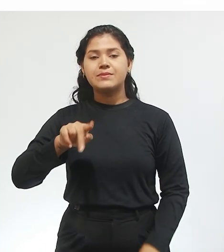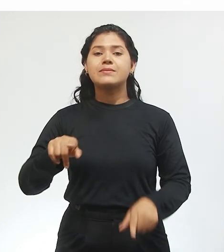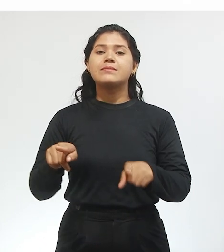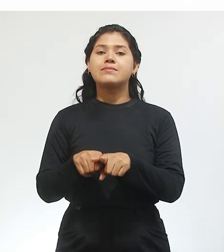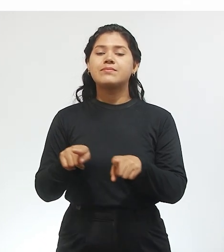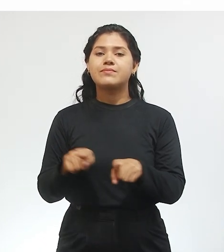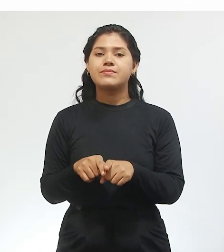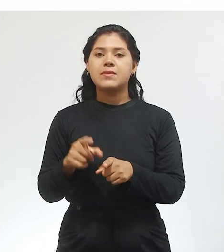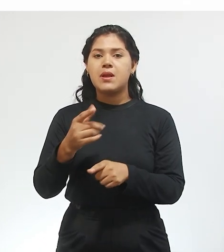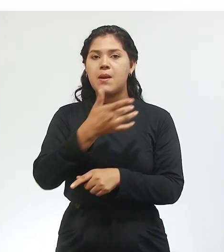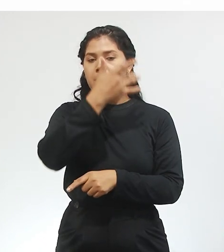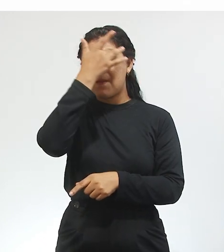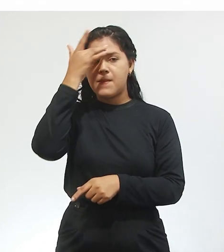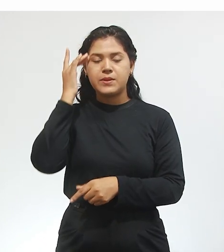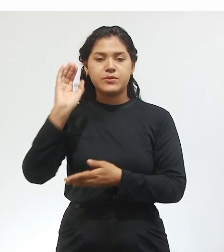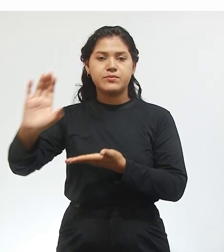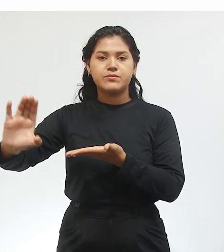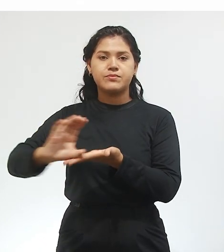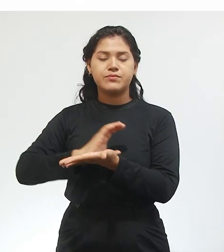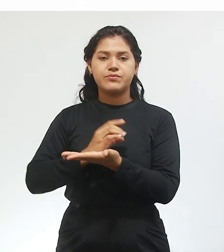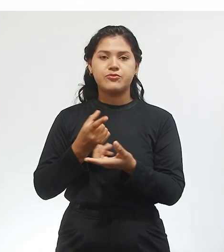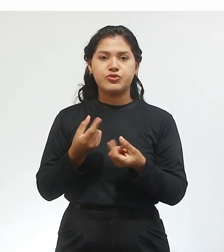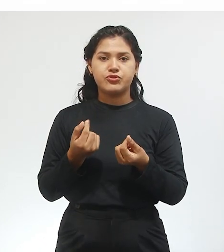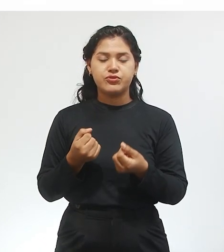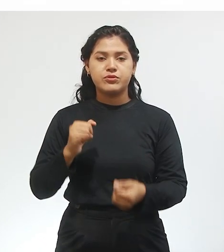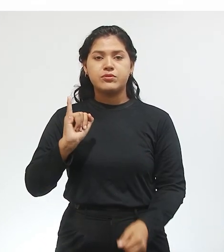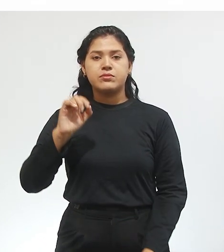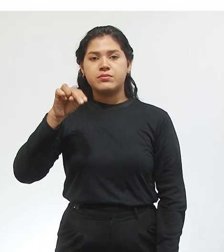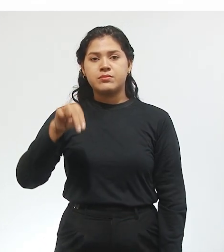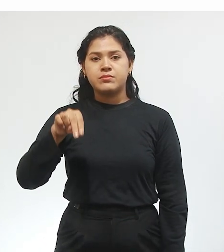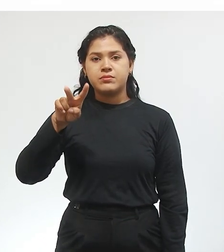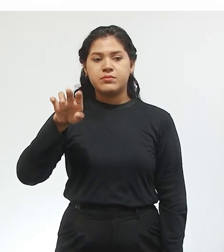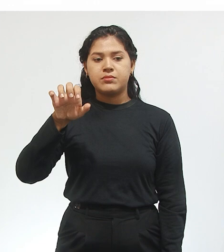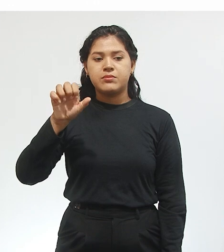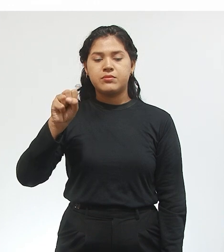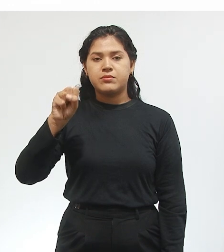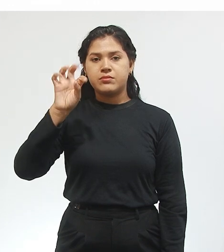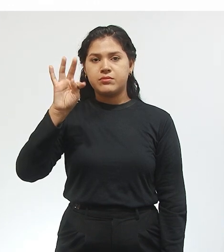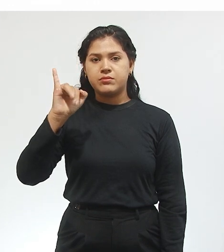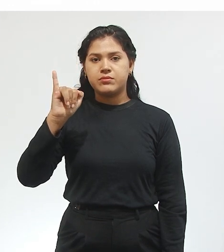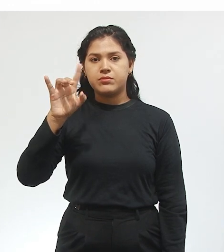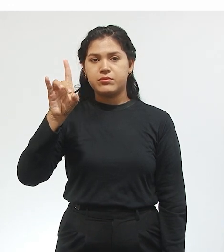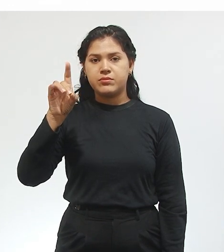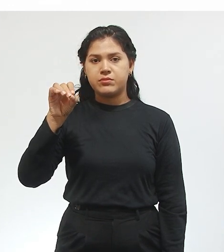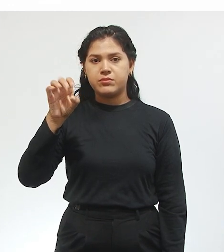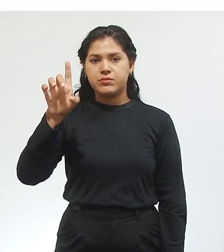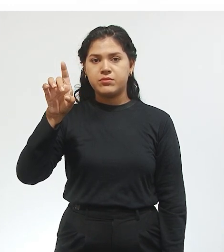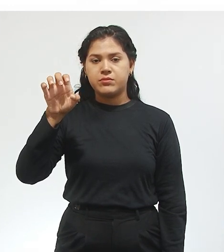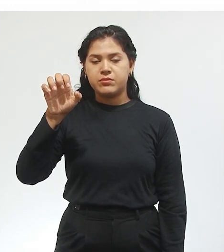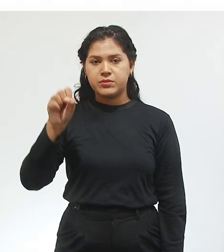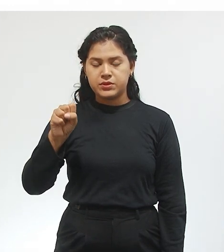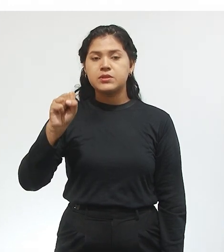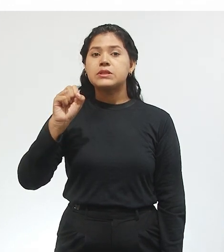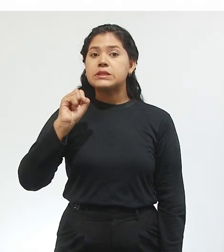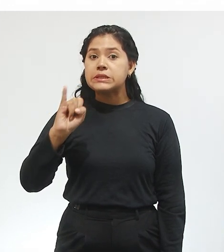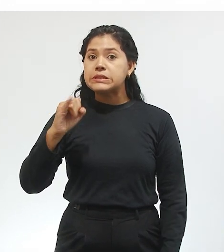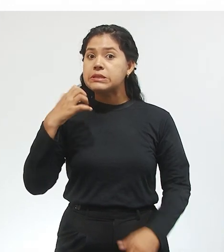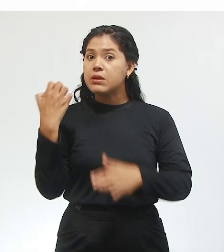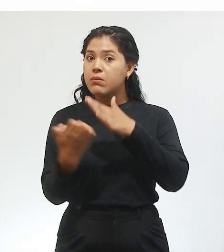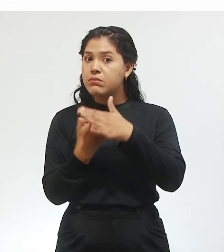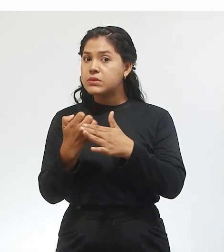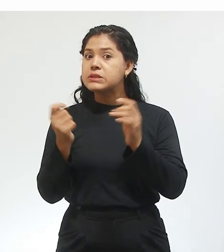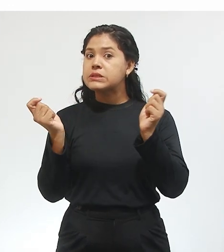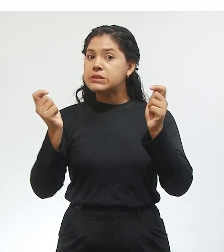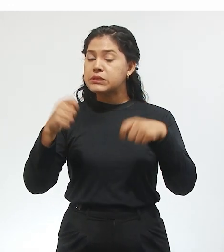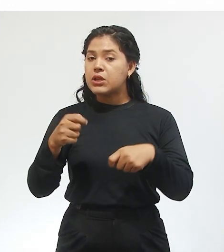E os investidores, obviamente, né, vão analisar também para ver se realmente essa empresa tem futuro, se vale ou não a pena ele